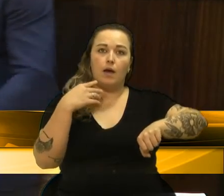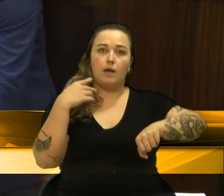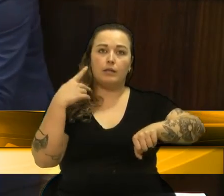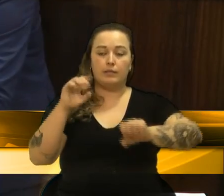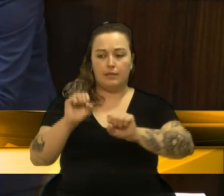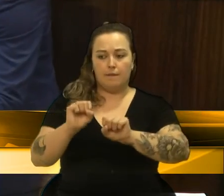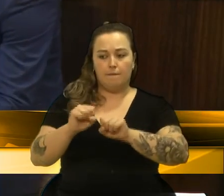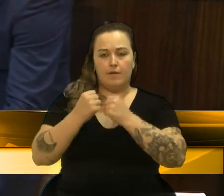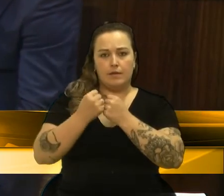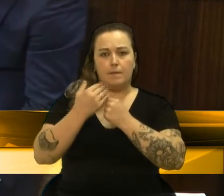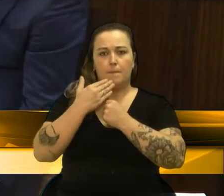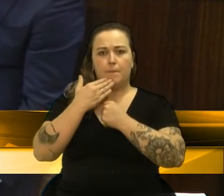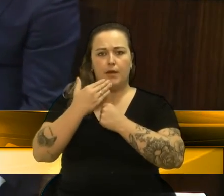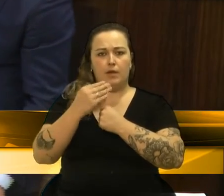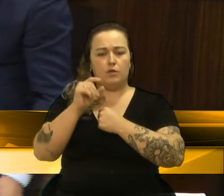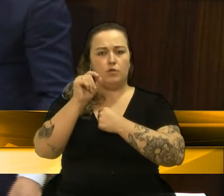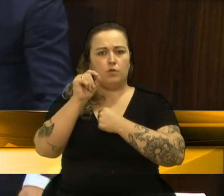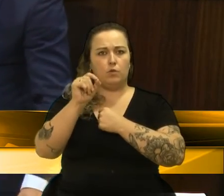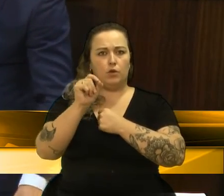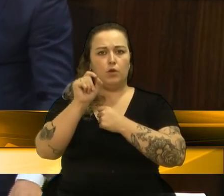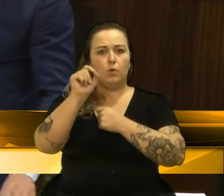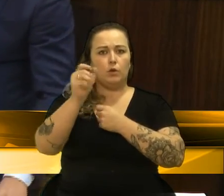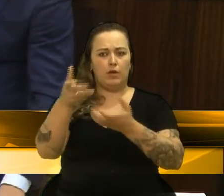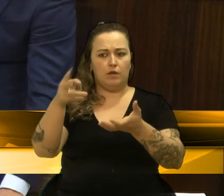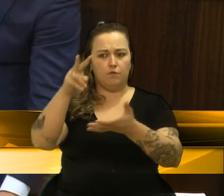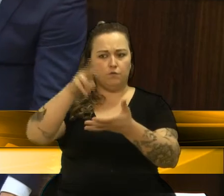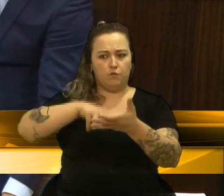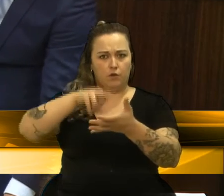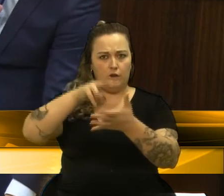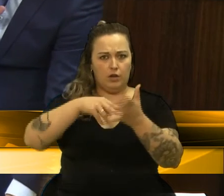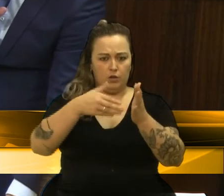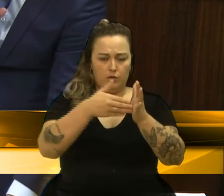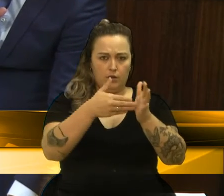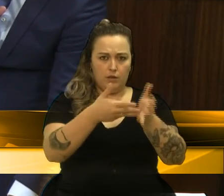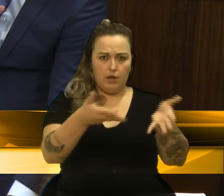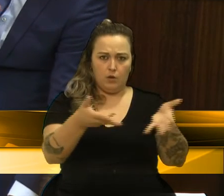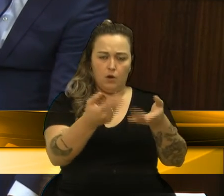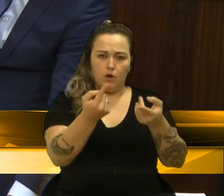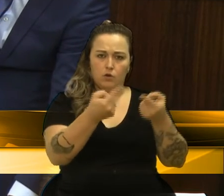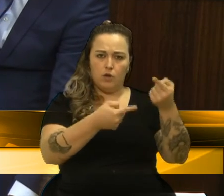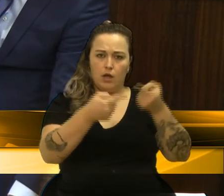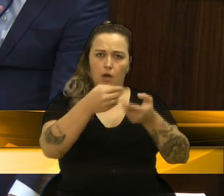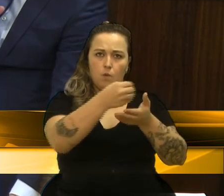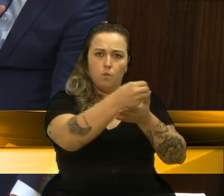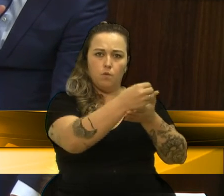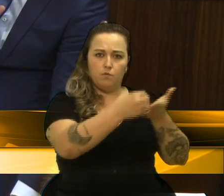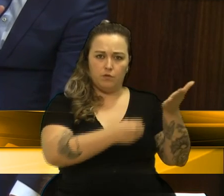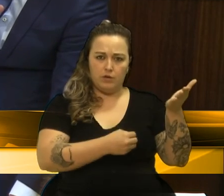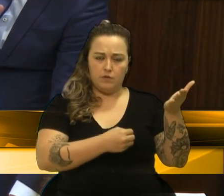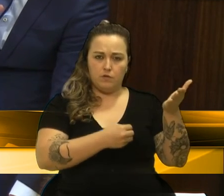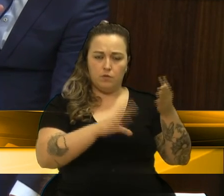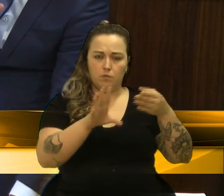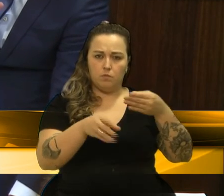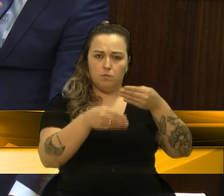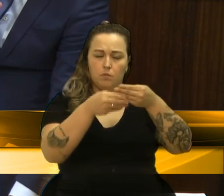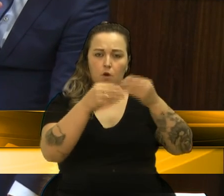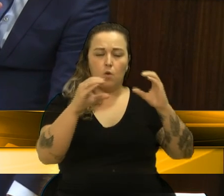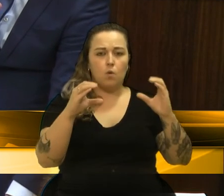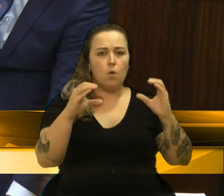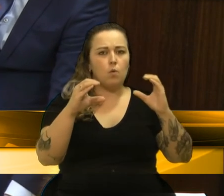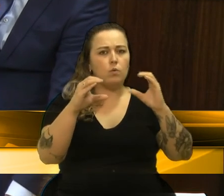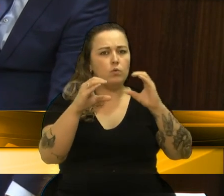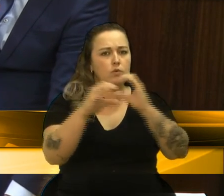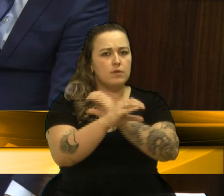até mesmo porque o que foi lido até o presente momento trata-se de um ofício contendo a conclusão da